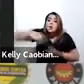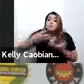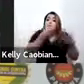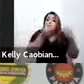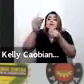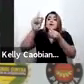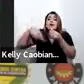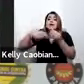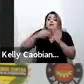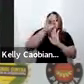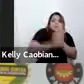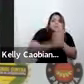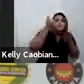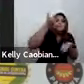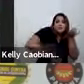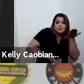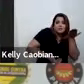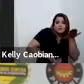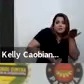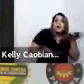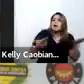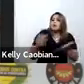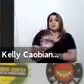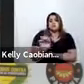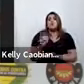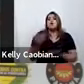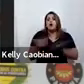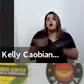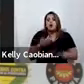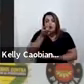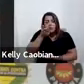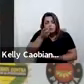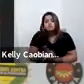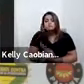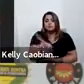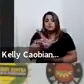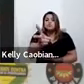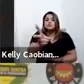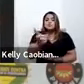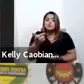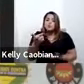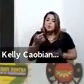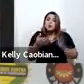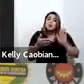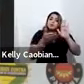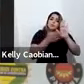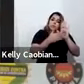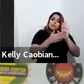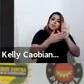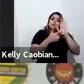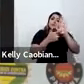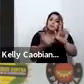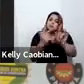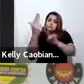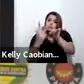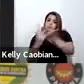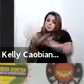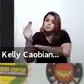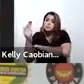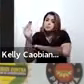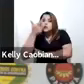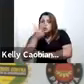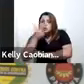E agora não, eles mantiveram o status deles, mantiveram as conquistas e eles avançaram, certo?